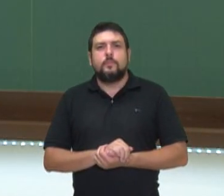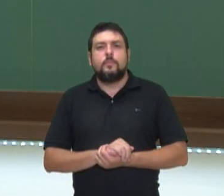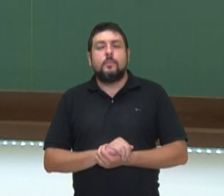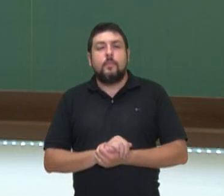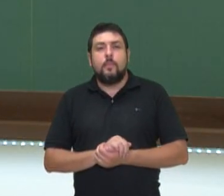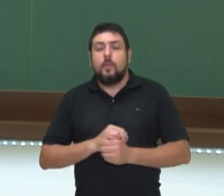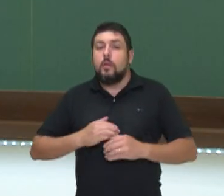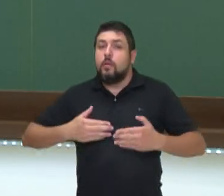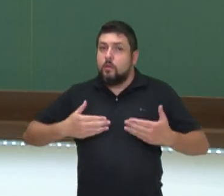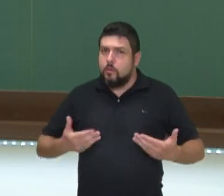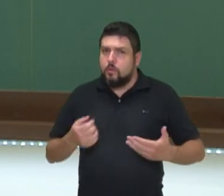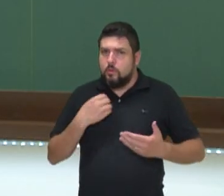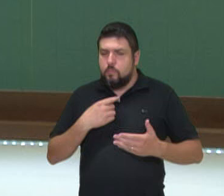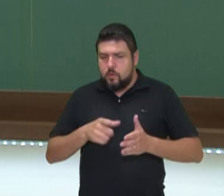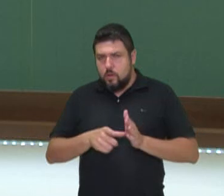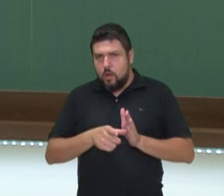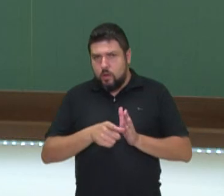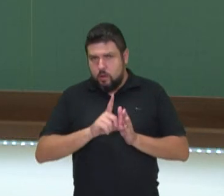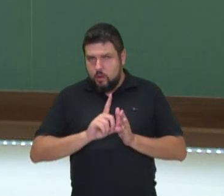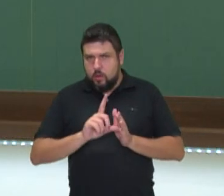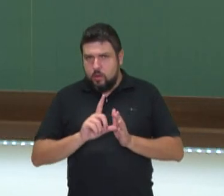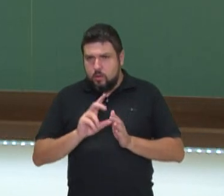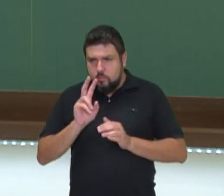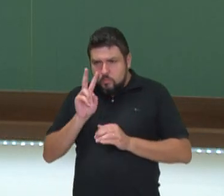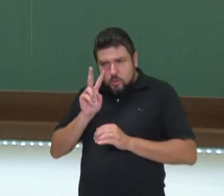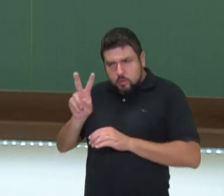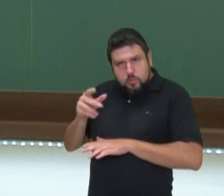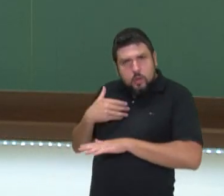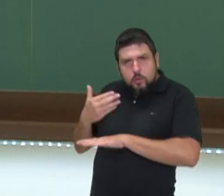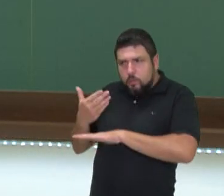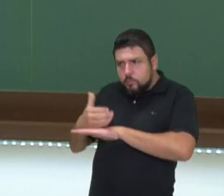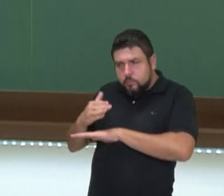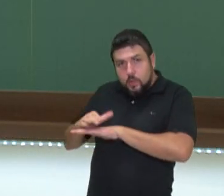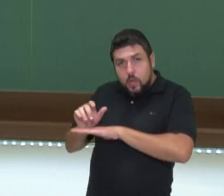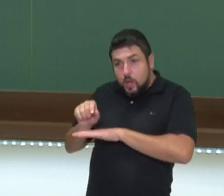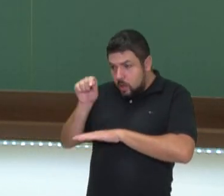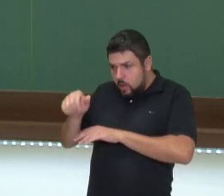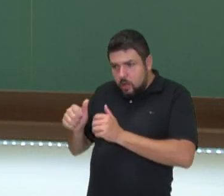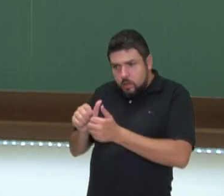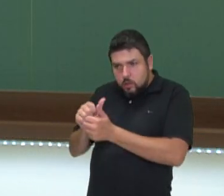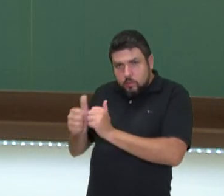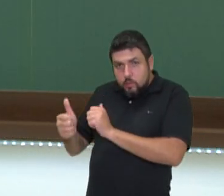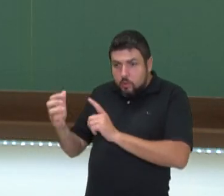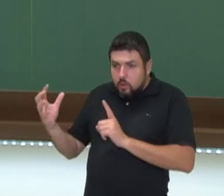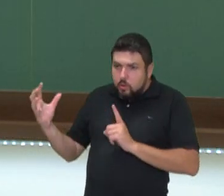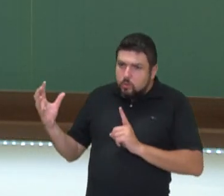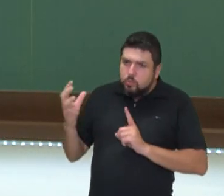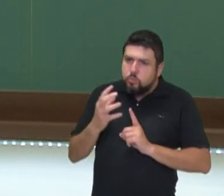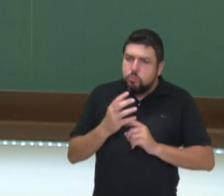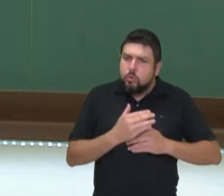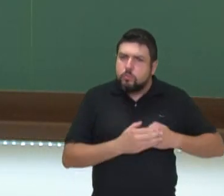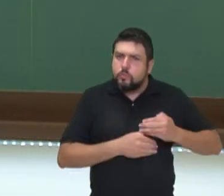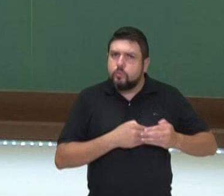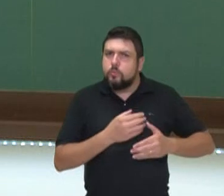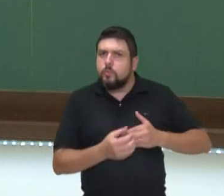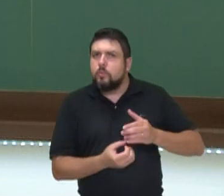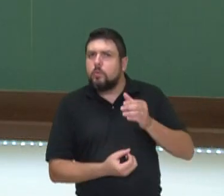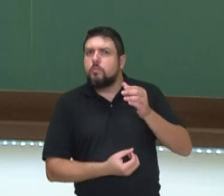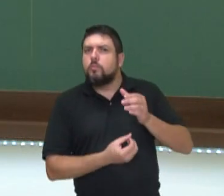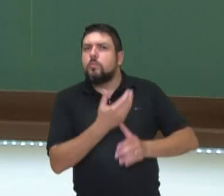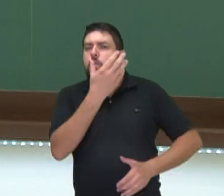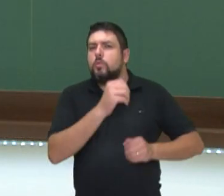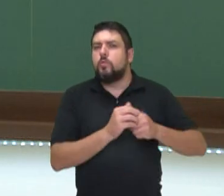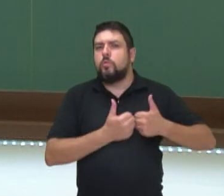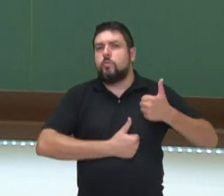Então, como a gente viu, esses esportes influenciaram o futebol, né? Lá em 2500,